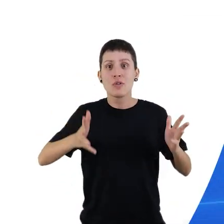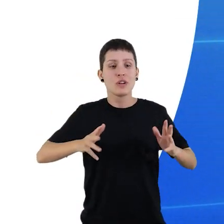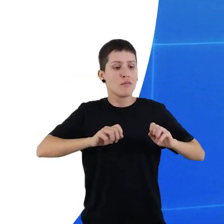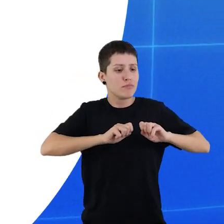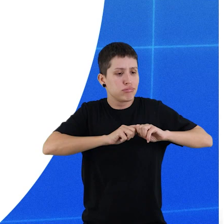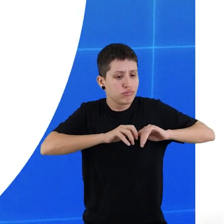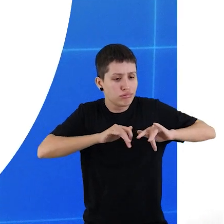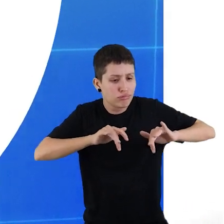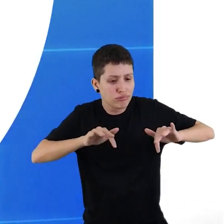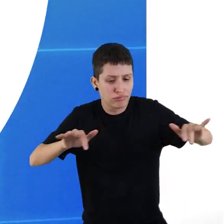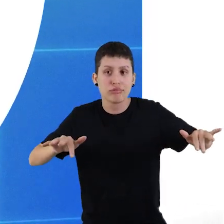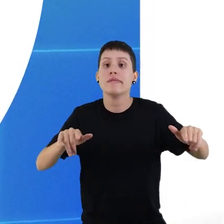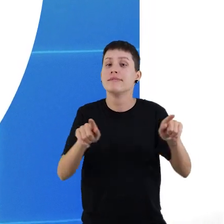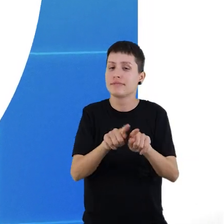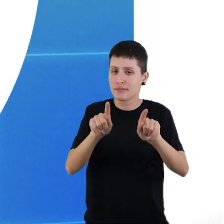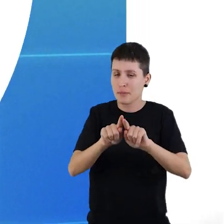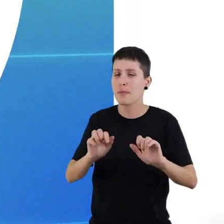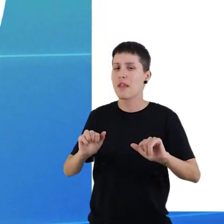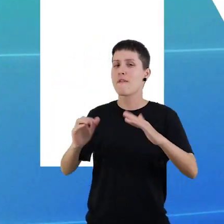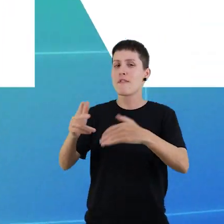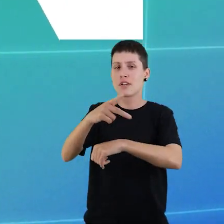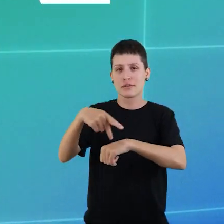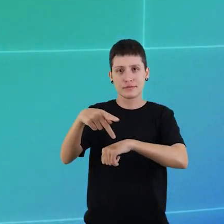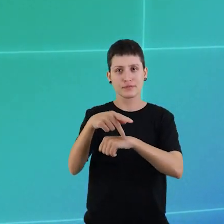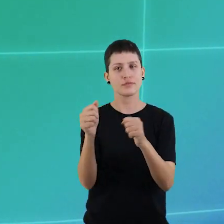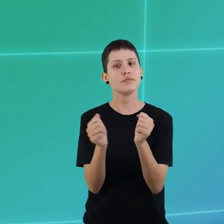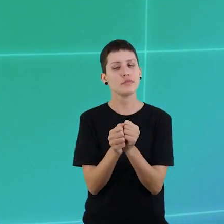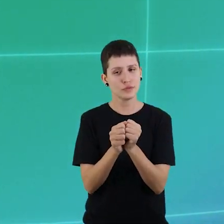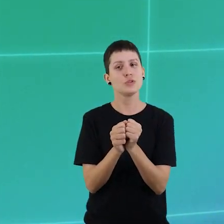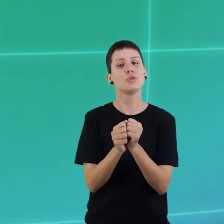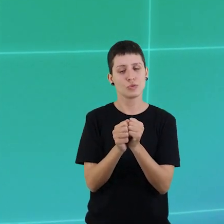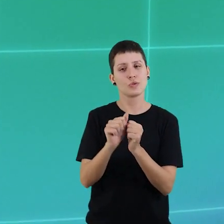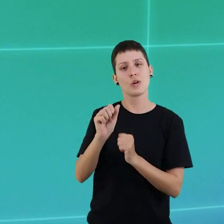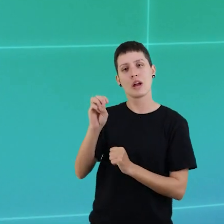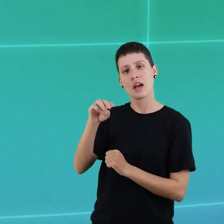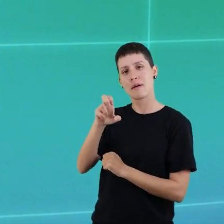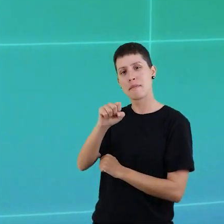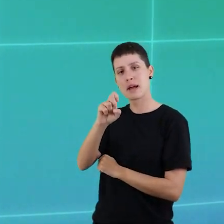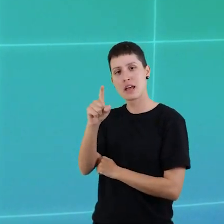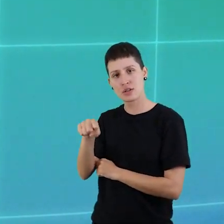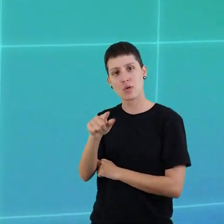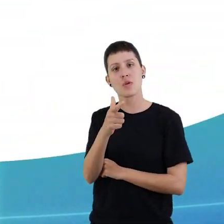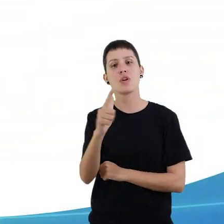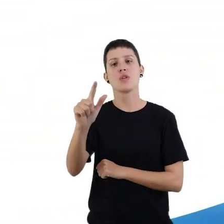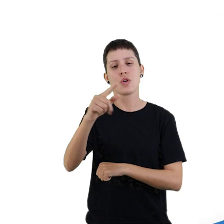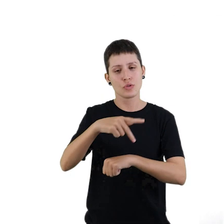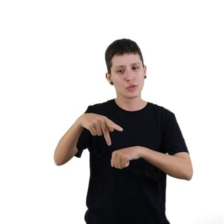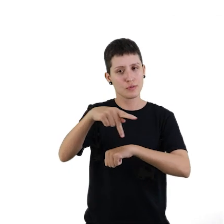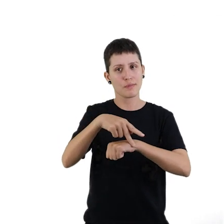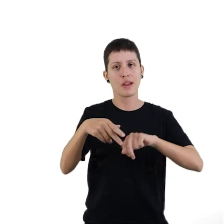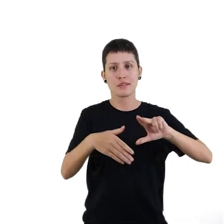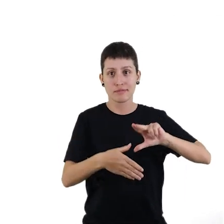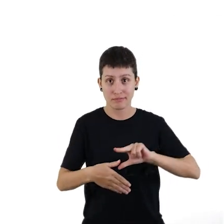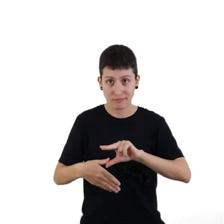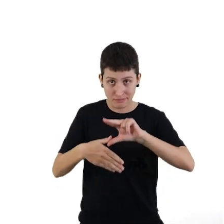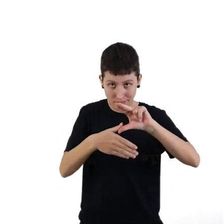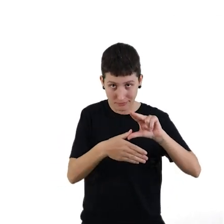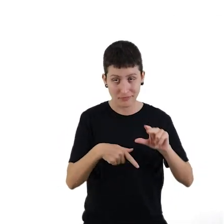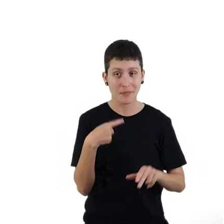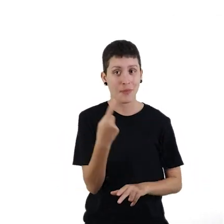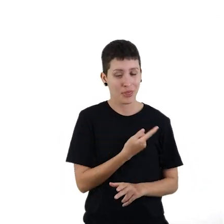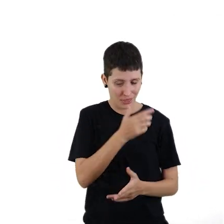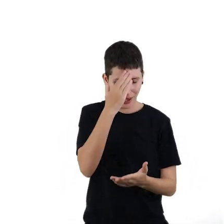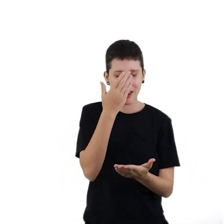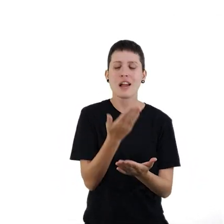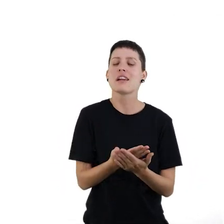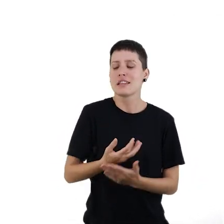nossas operações internacionais com a Amazon USA e com os principais países latino-americanos. Acreditamos que